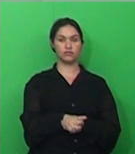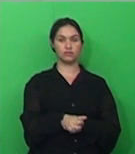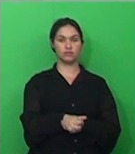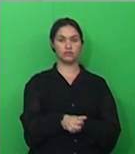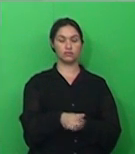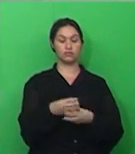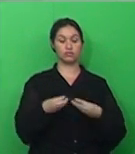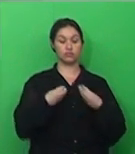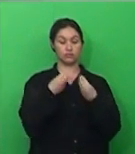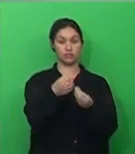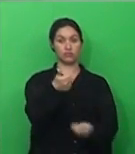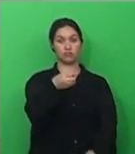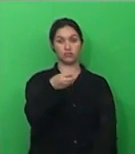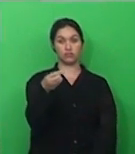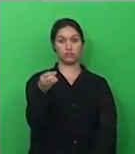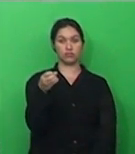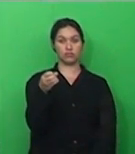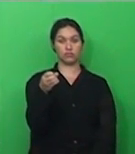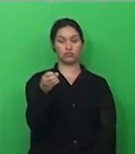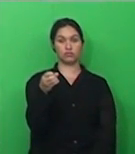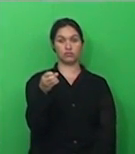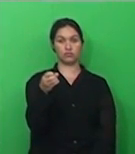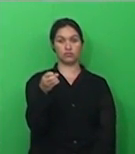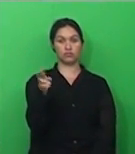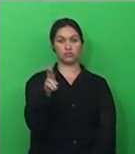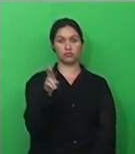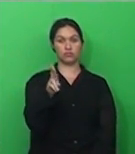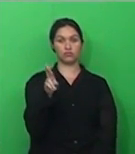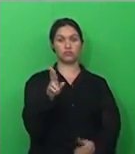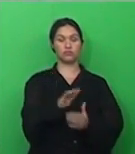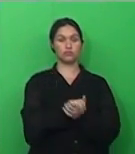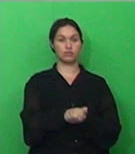mandando 100 mil reais, na realidade foi 99.900.